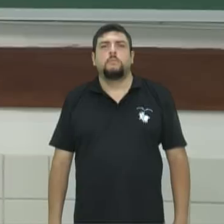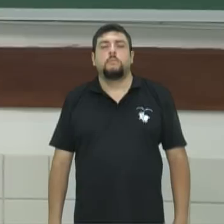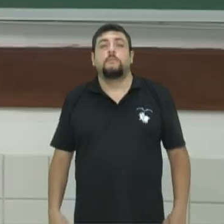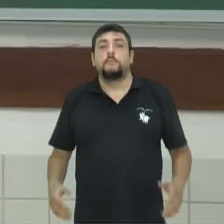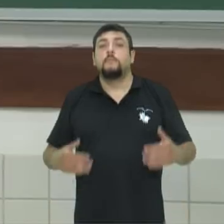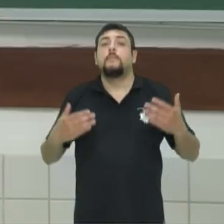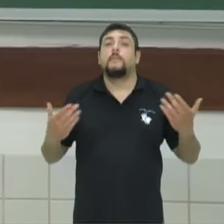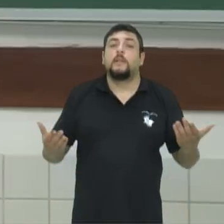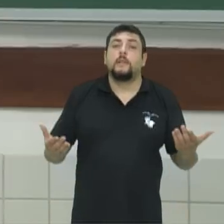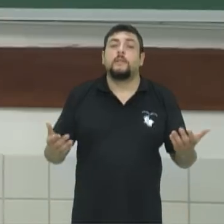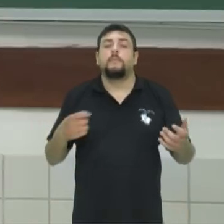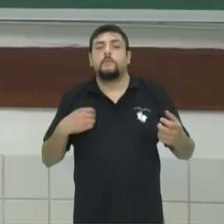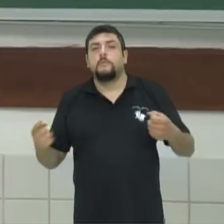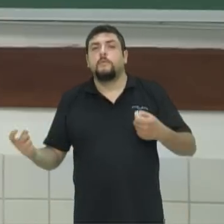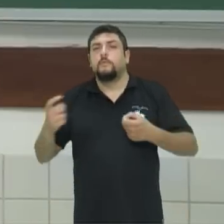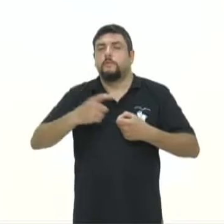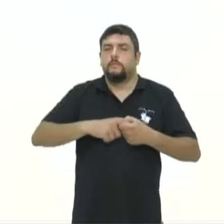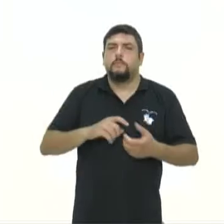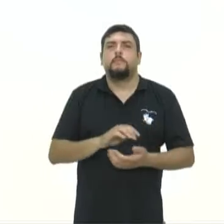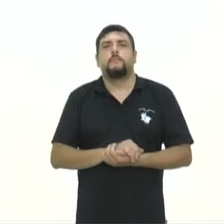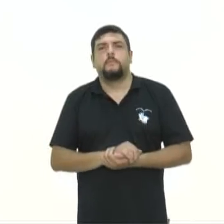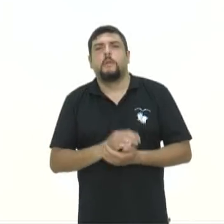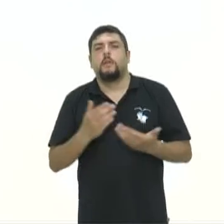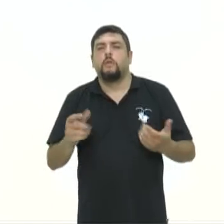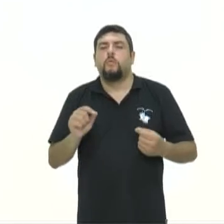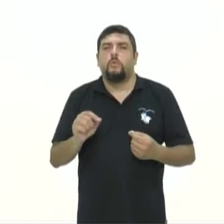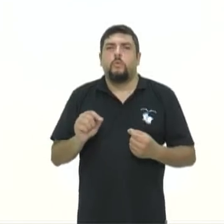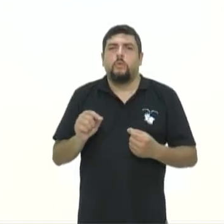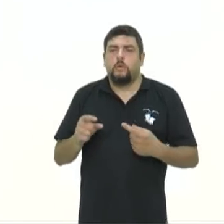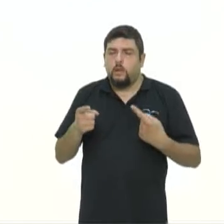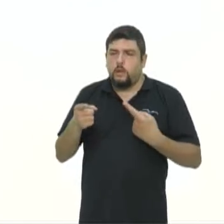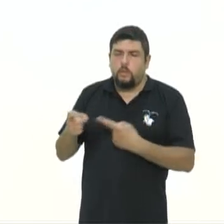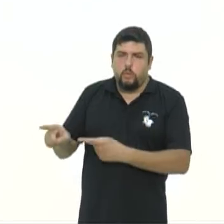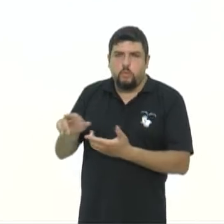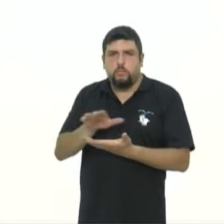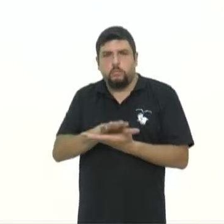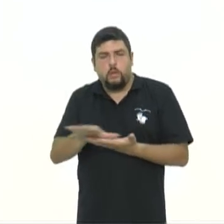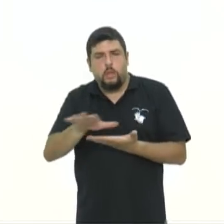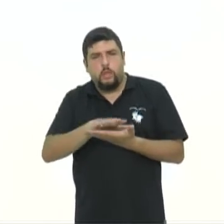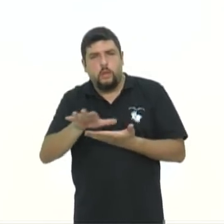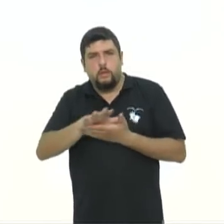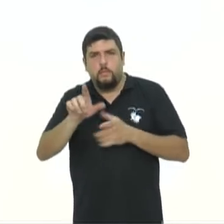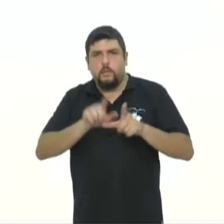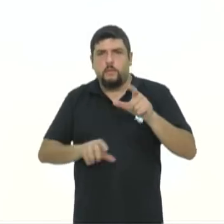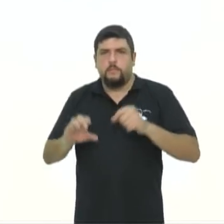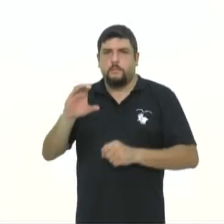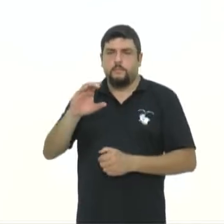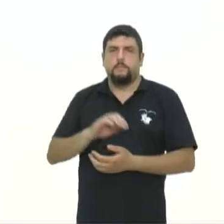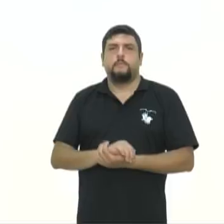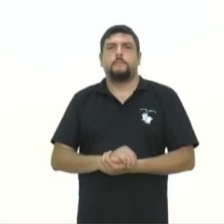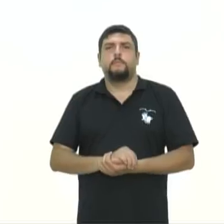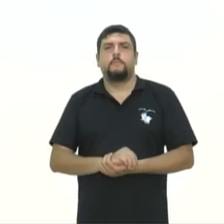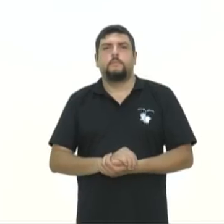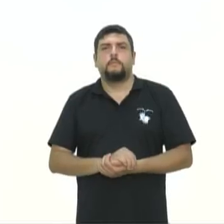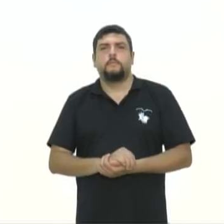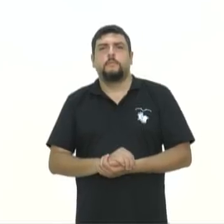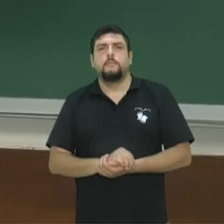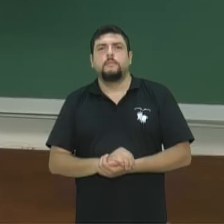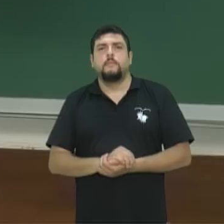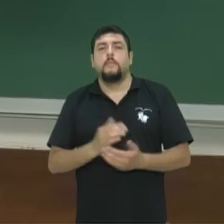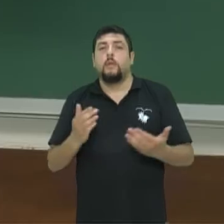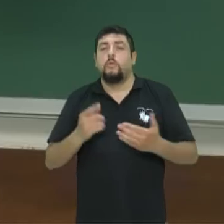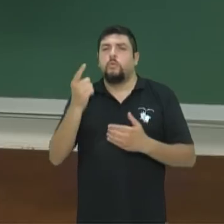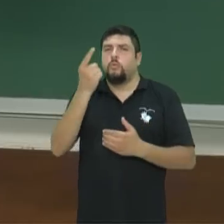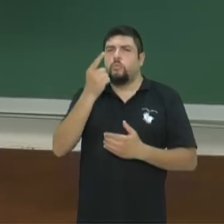E aí, galera, retornando então, nós temos uma crítica ao consumismo. Acertou quem marcou um X na letra C. Muito bem. E agora para o nosso